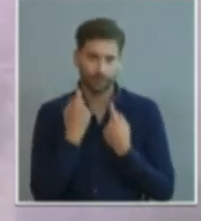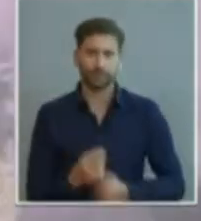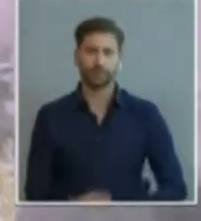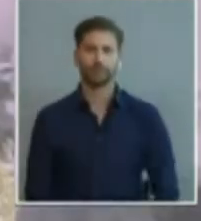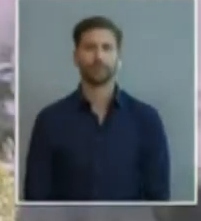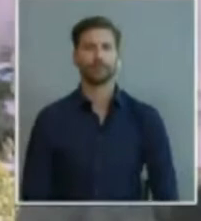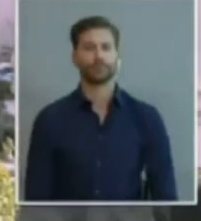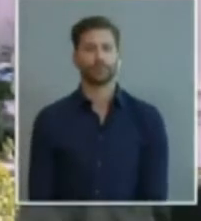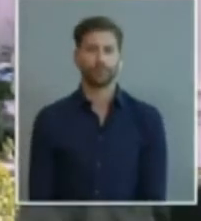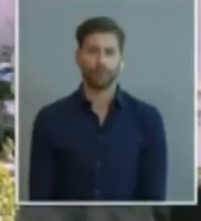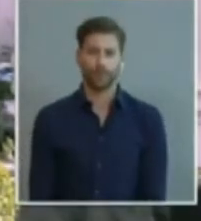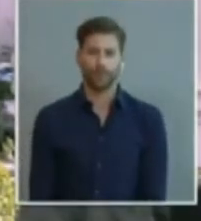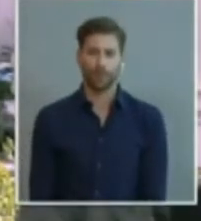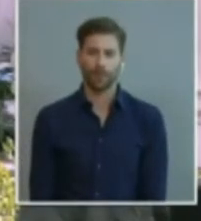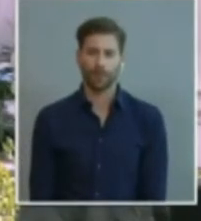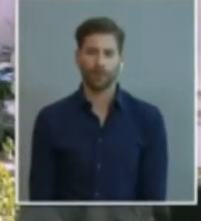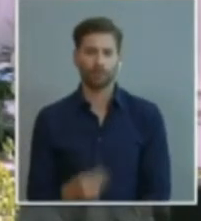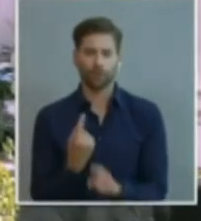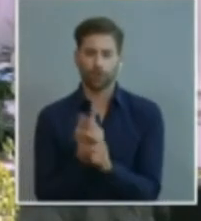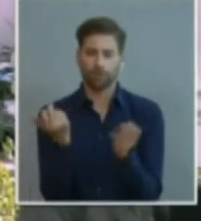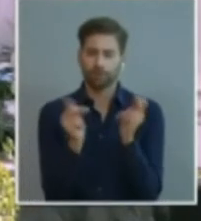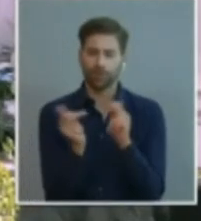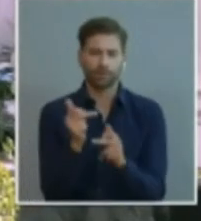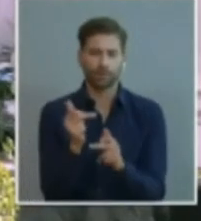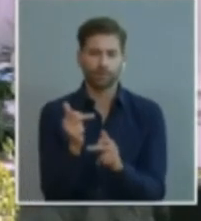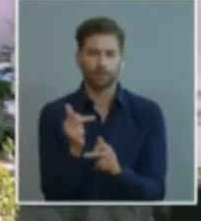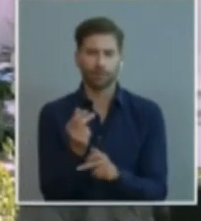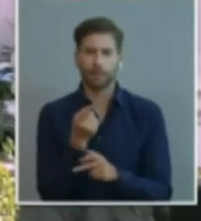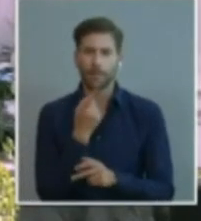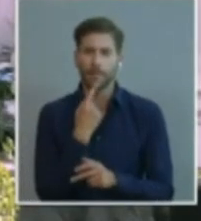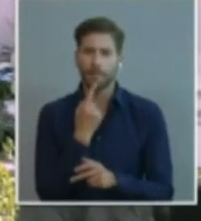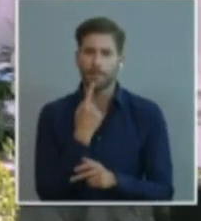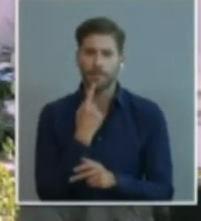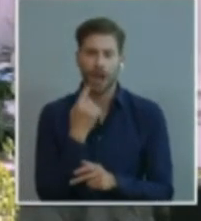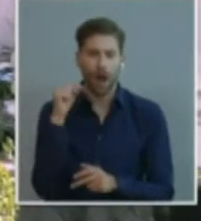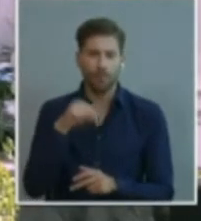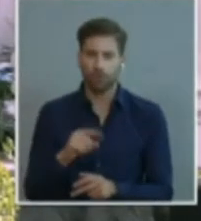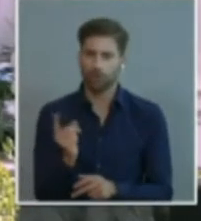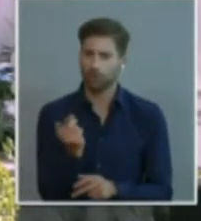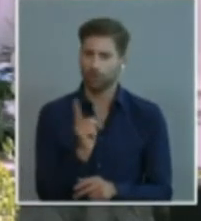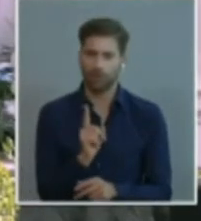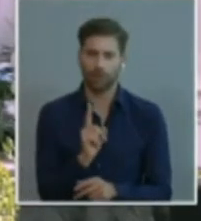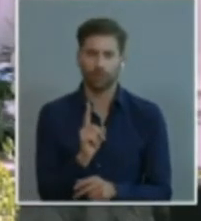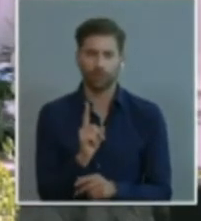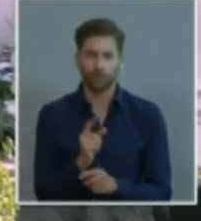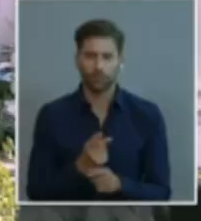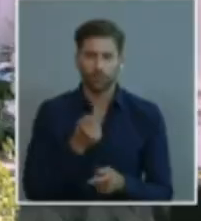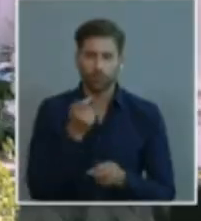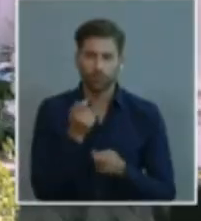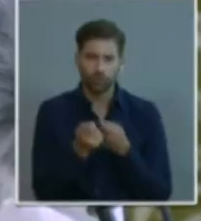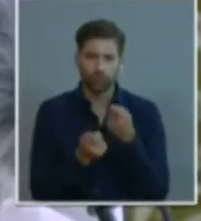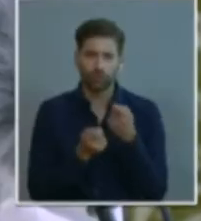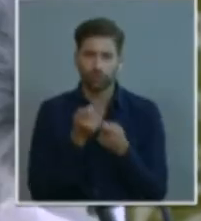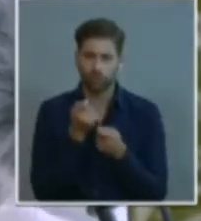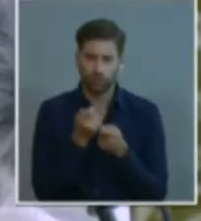não entendendo tudo à primeira, ela vai acompanhando,